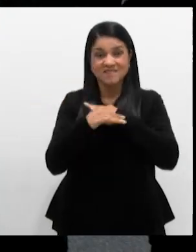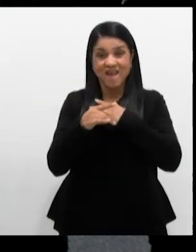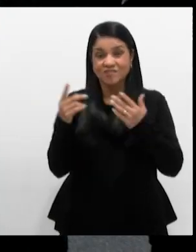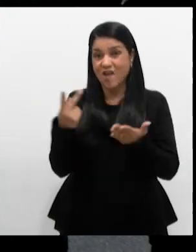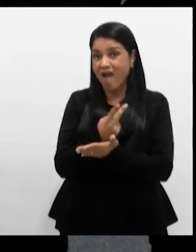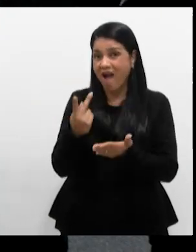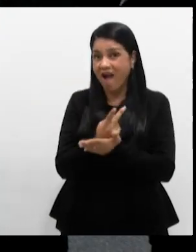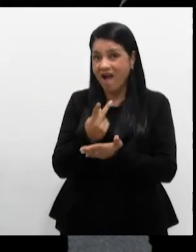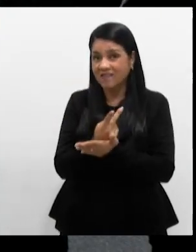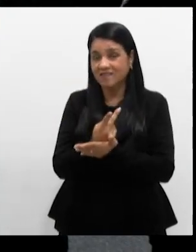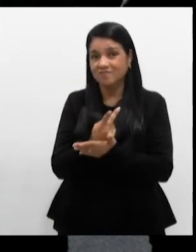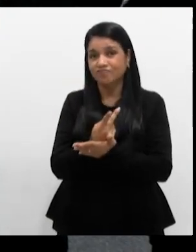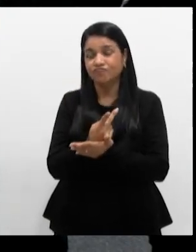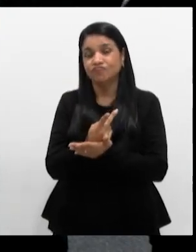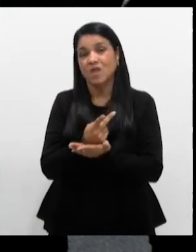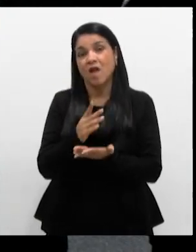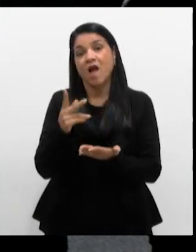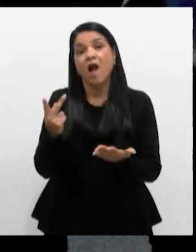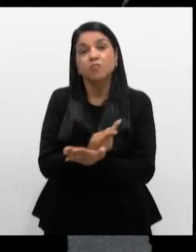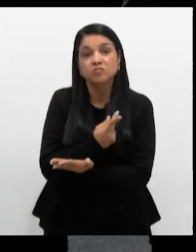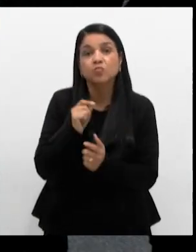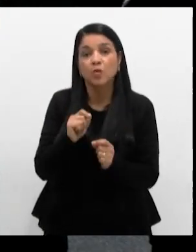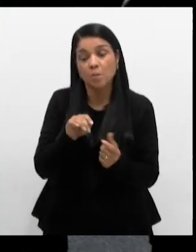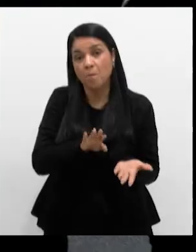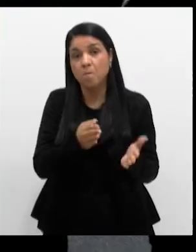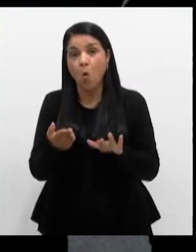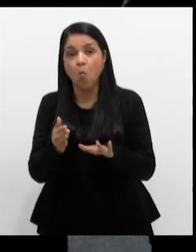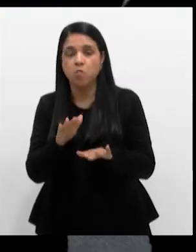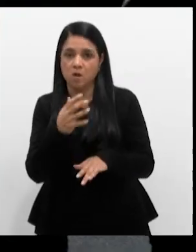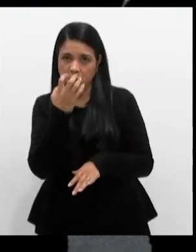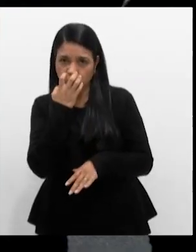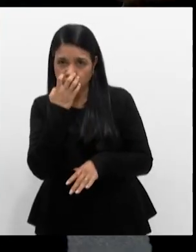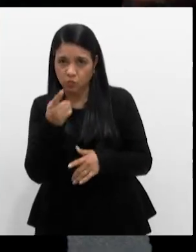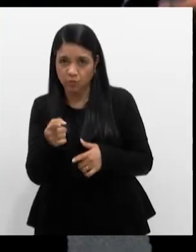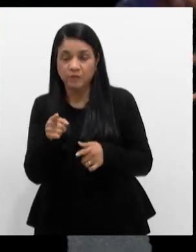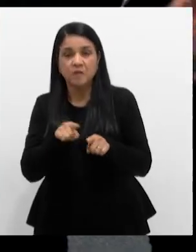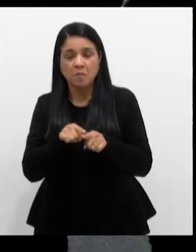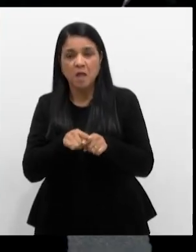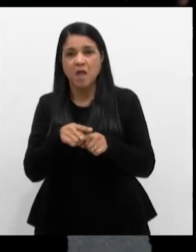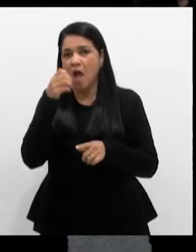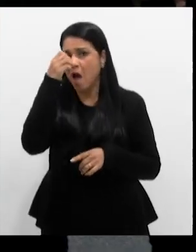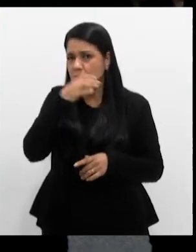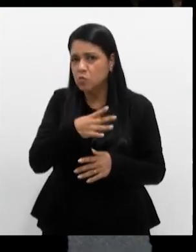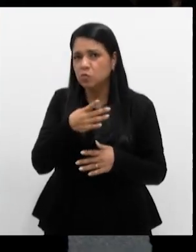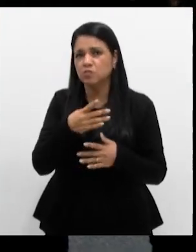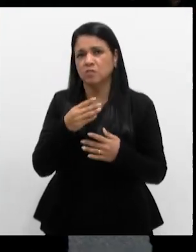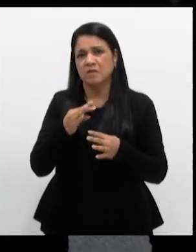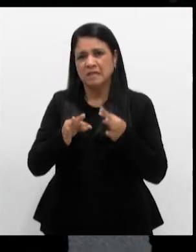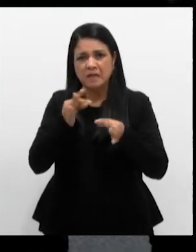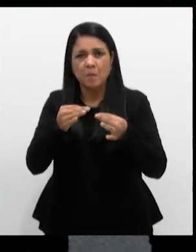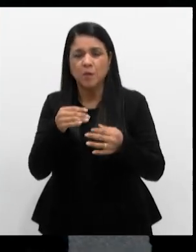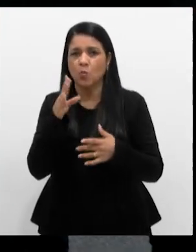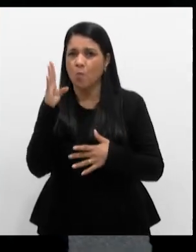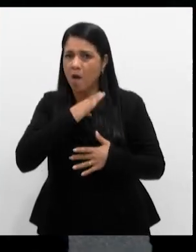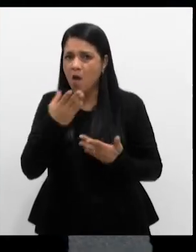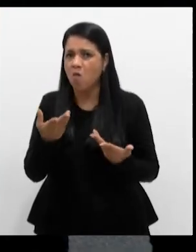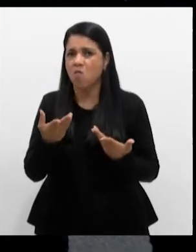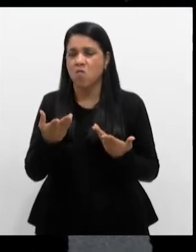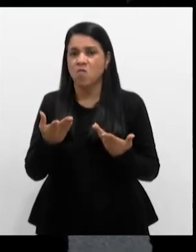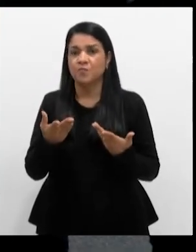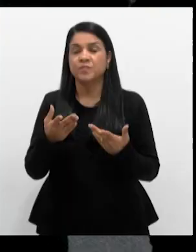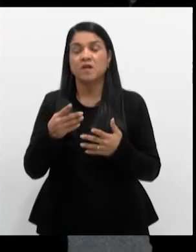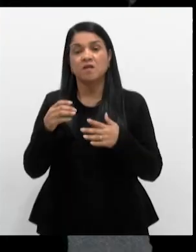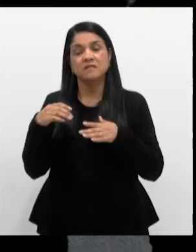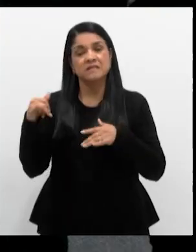diferente e acabou falecendo, além de outros muitos abusos e maus-tratos com os animais dessas companhias aéreas, elas continuam,